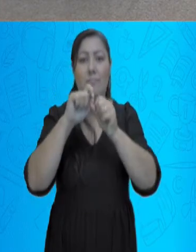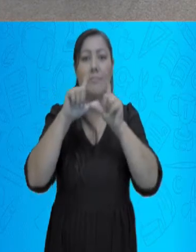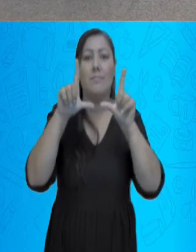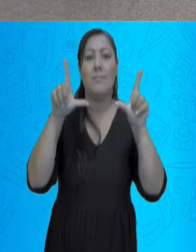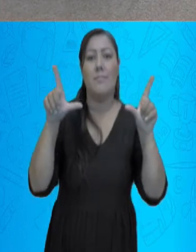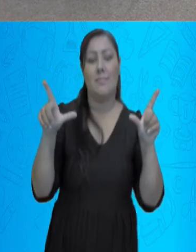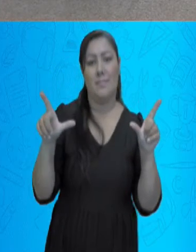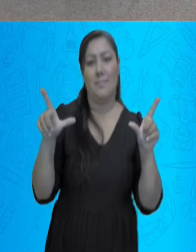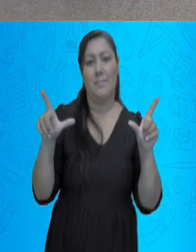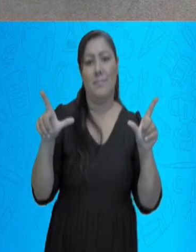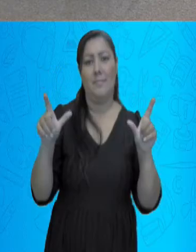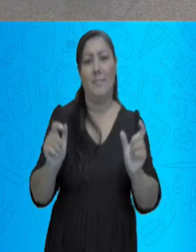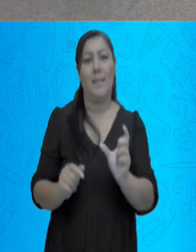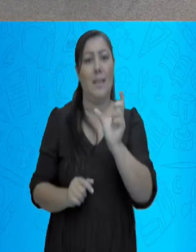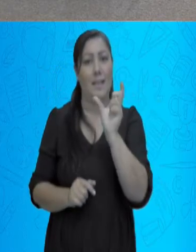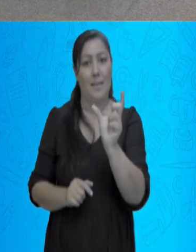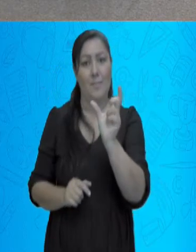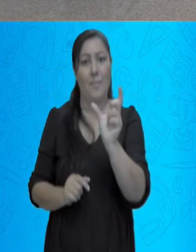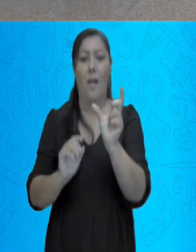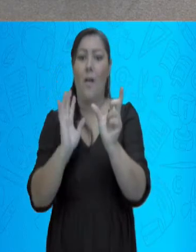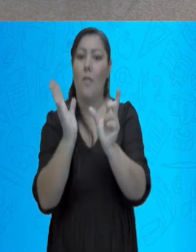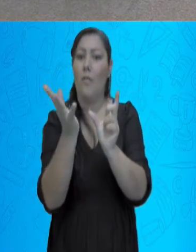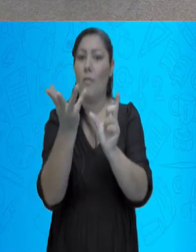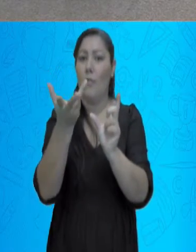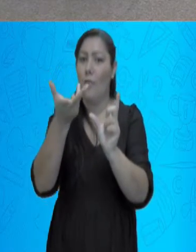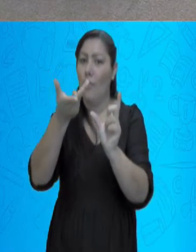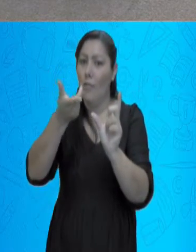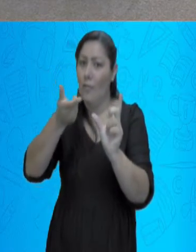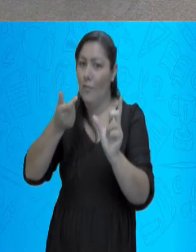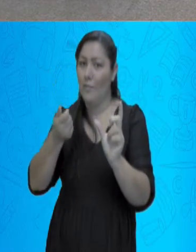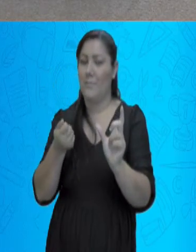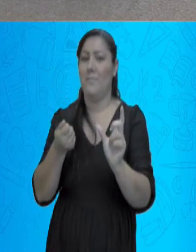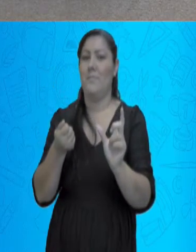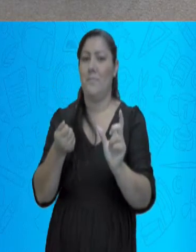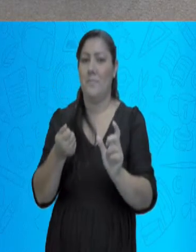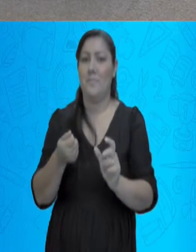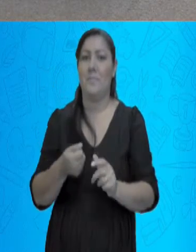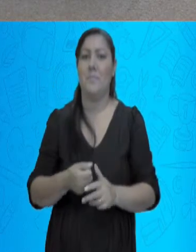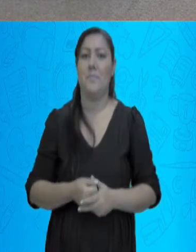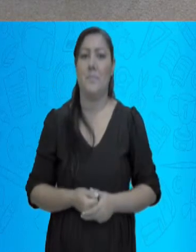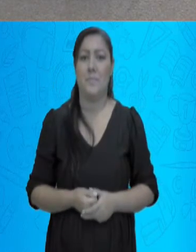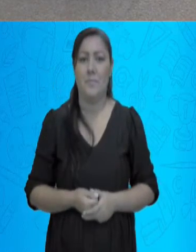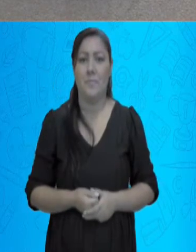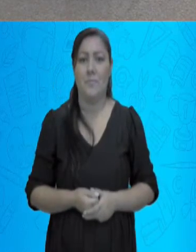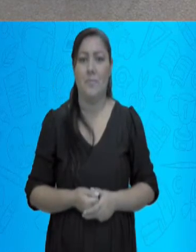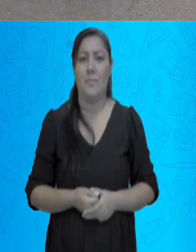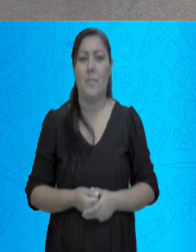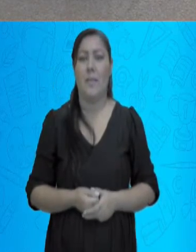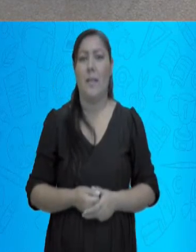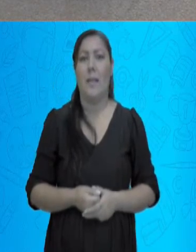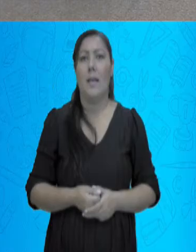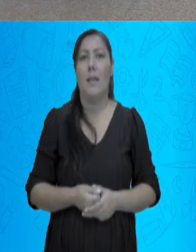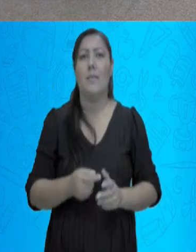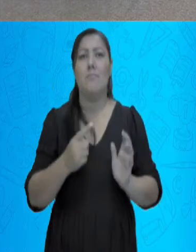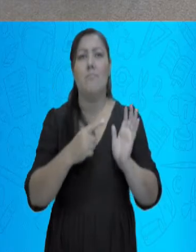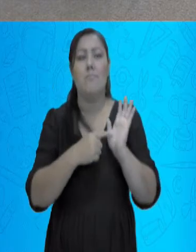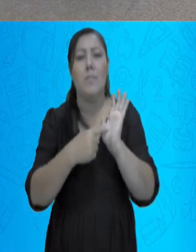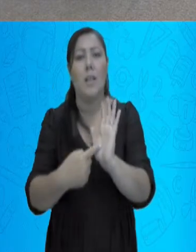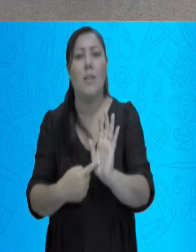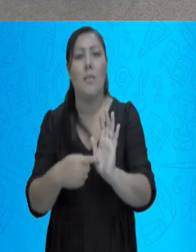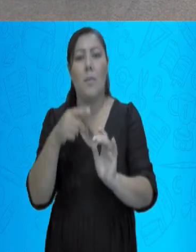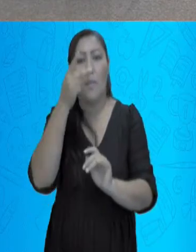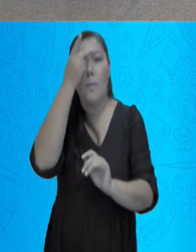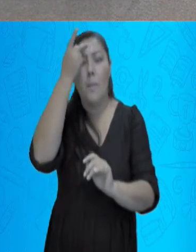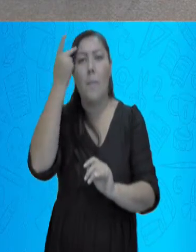é a palavra persuadir, que significa justamente induzir,